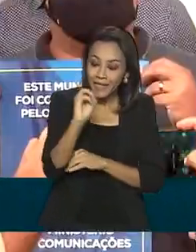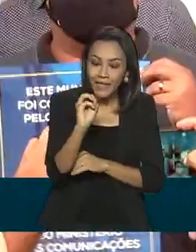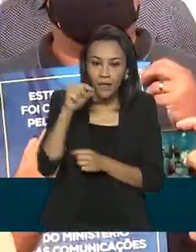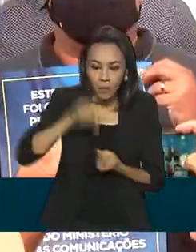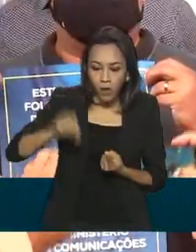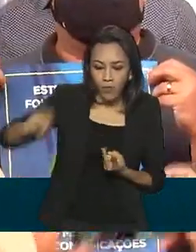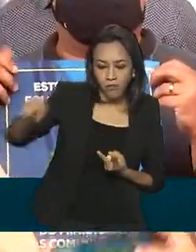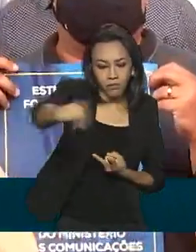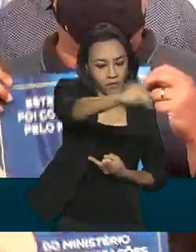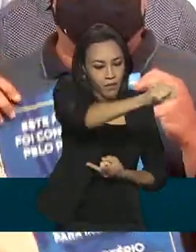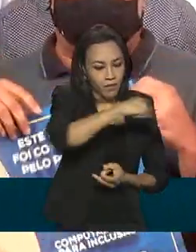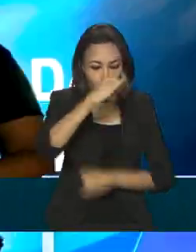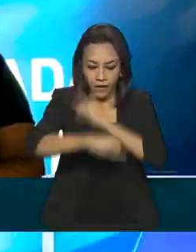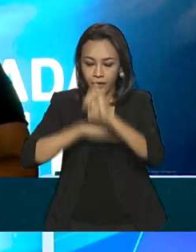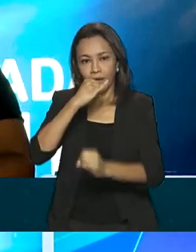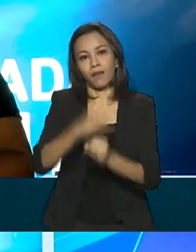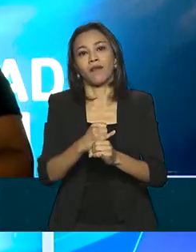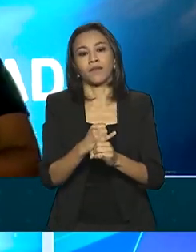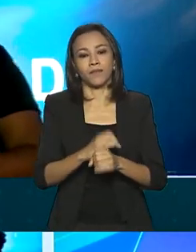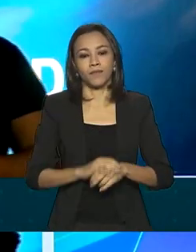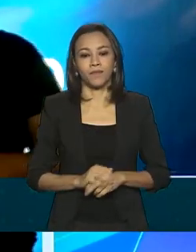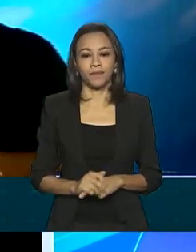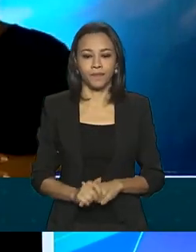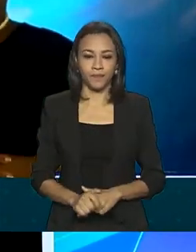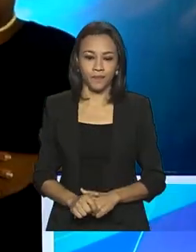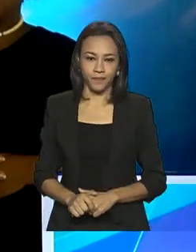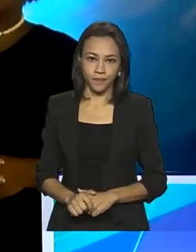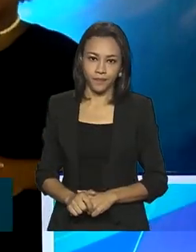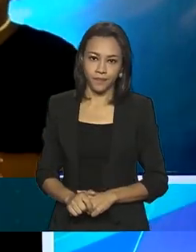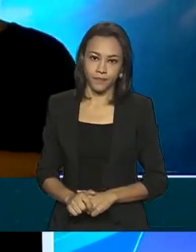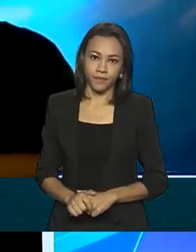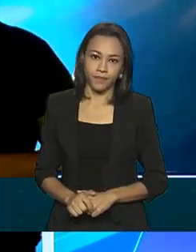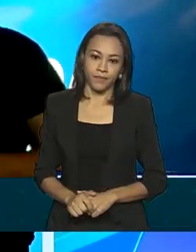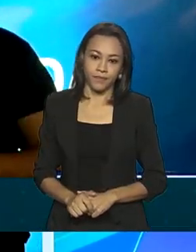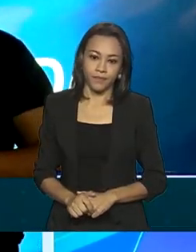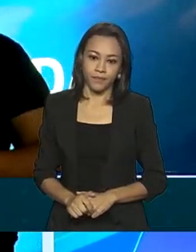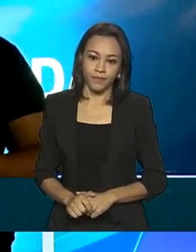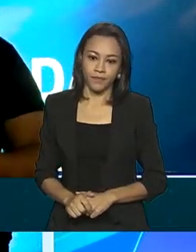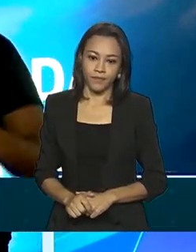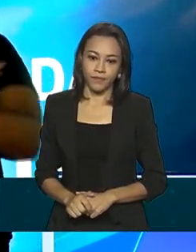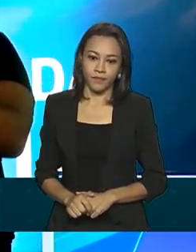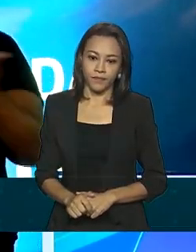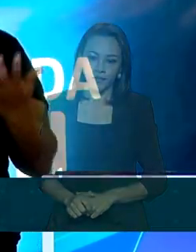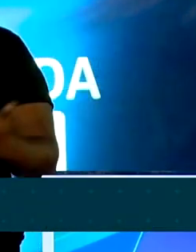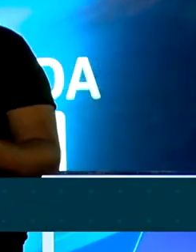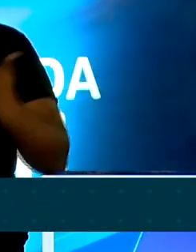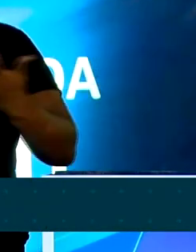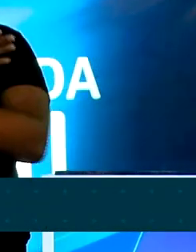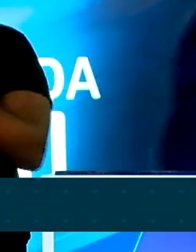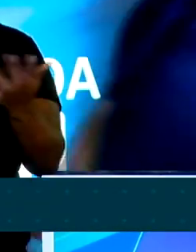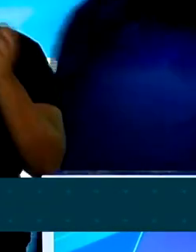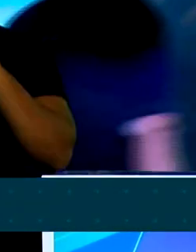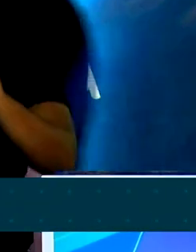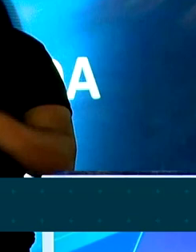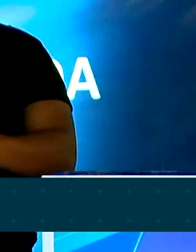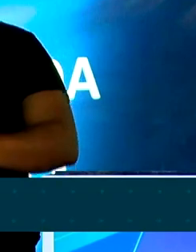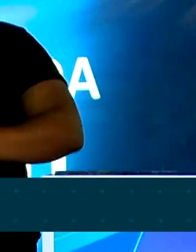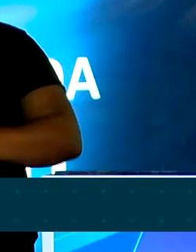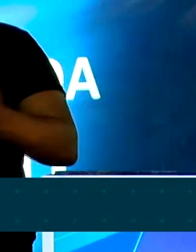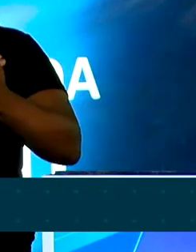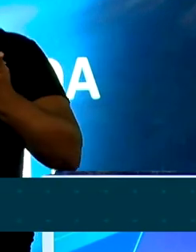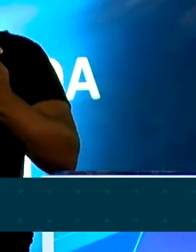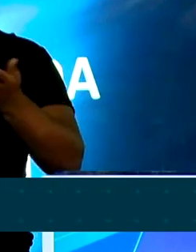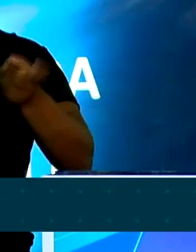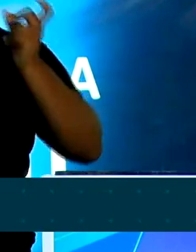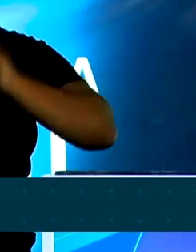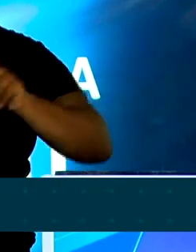Brasil para 15 municípios da região. Que vocês possam, através desses computadores, através do Wi-Fi, vocês